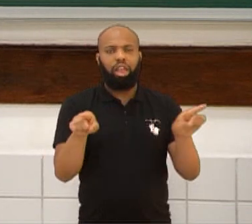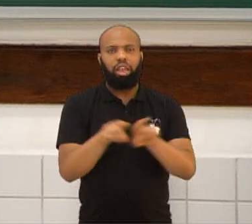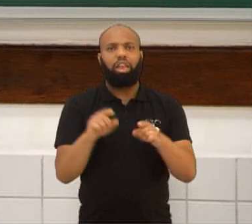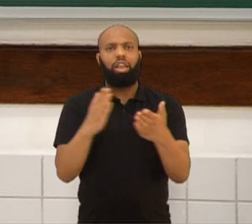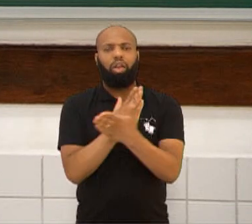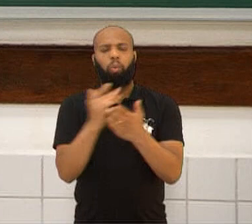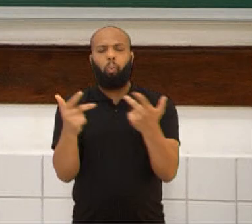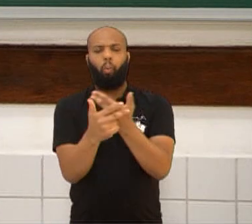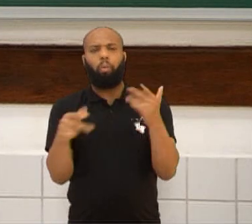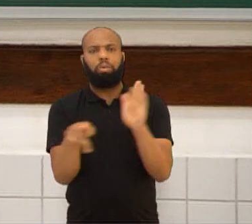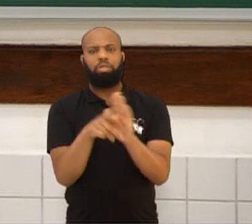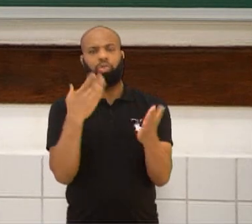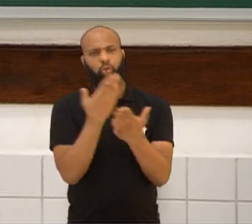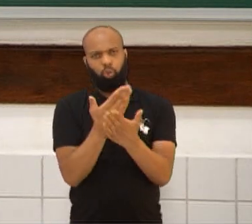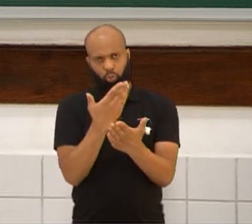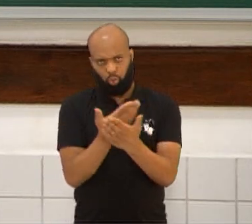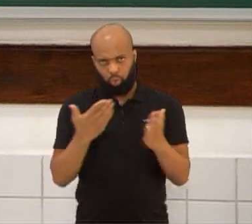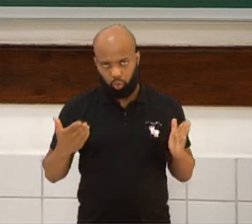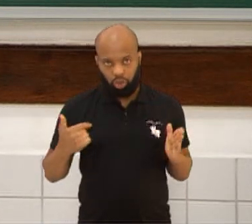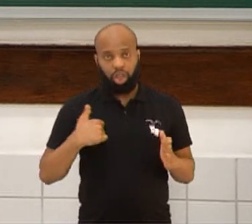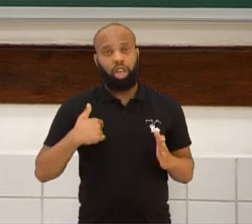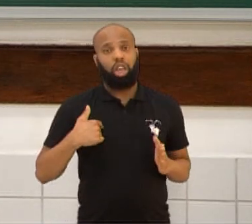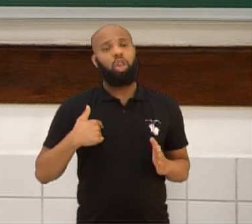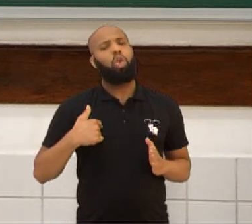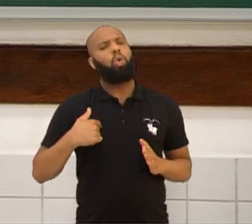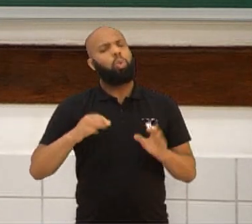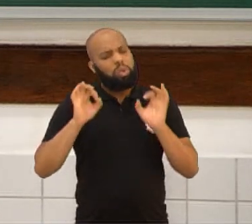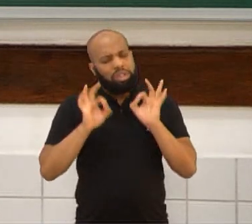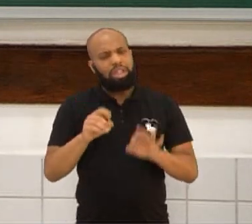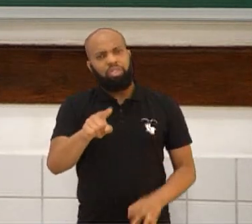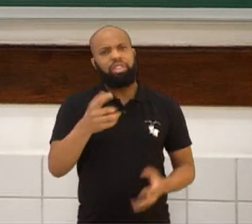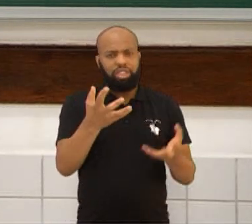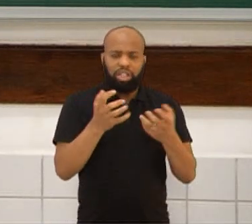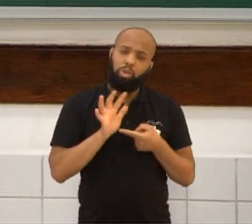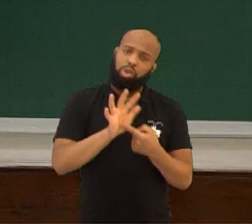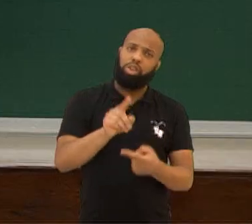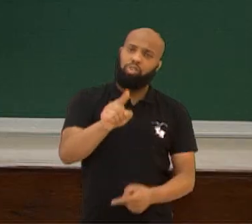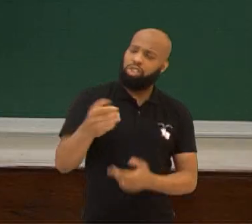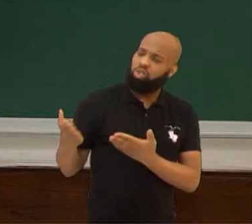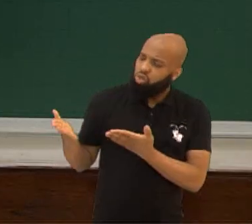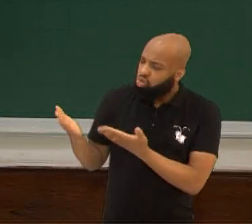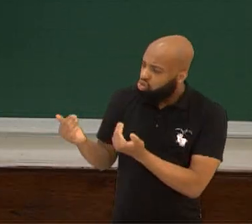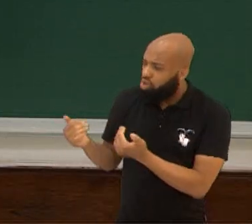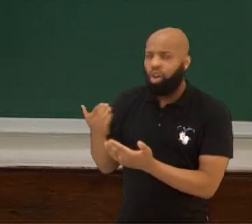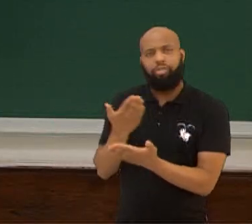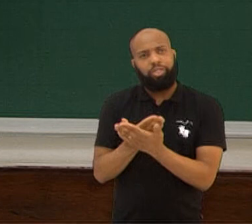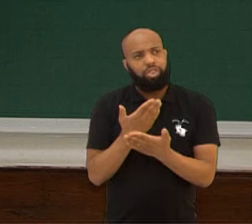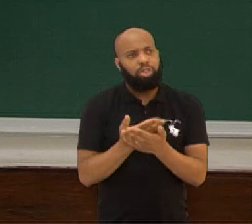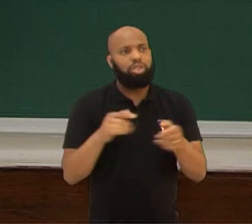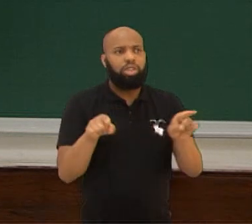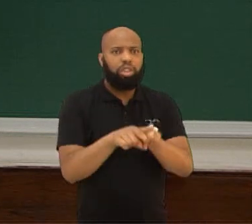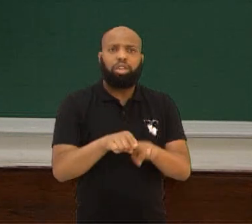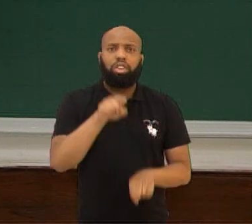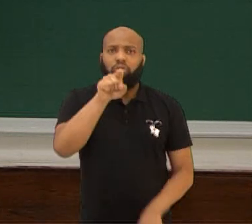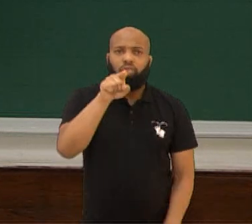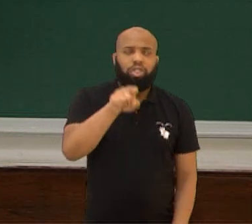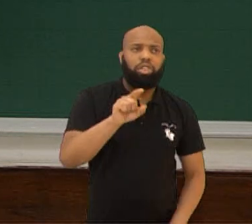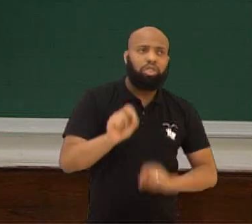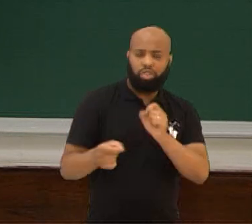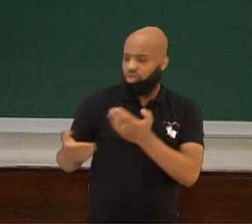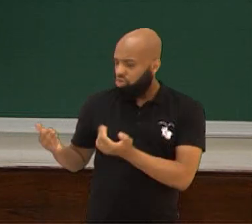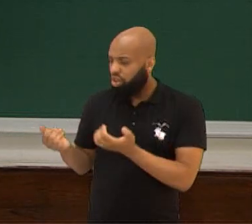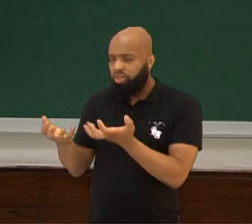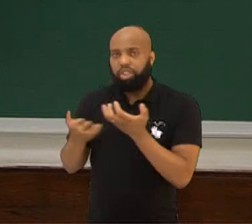questões do estudo. E eu tenho certeza que você quer se mostrar para as pessoas como um jovem que estuda, um jovem que está